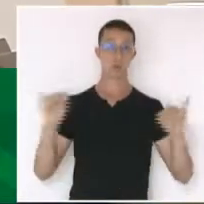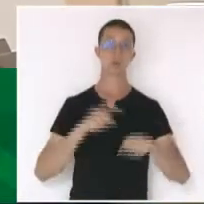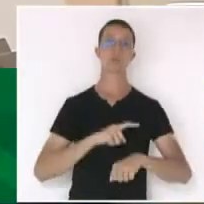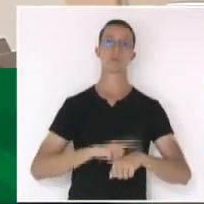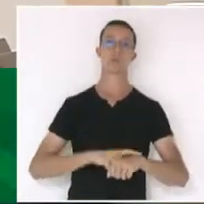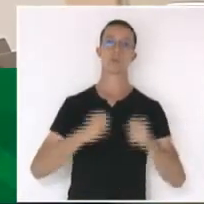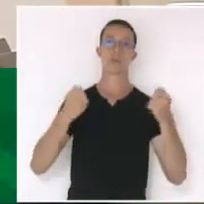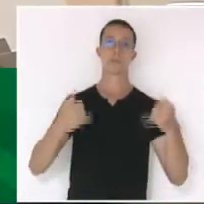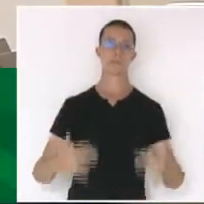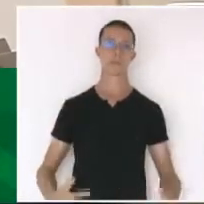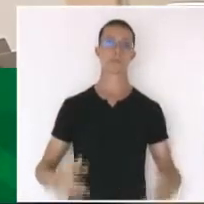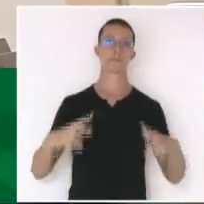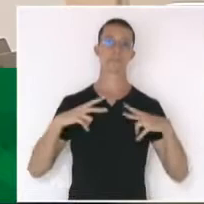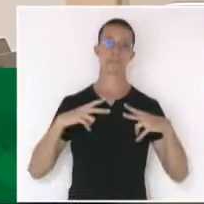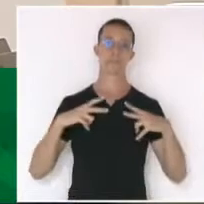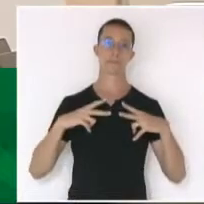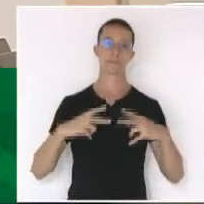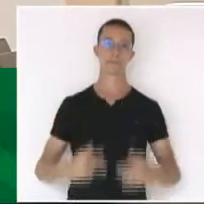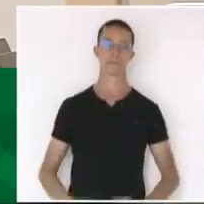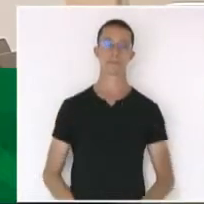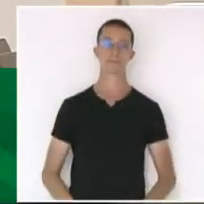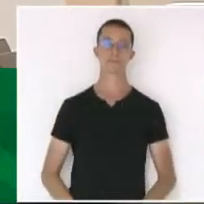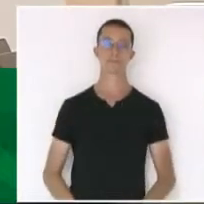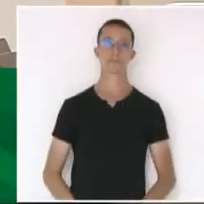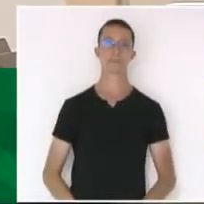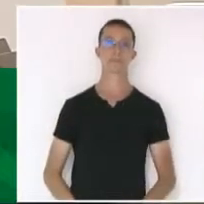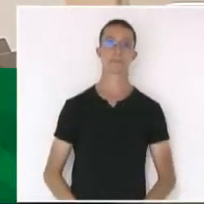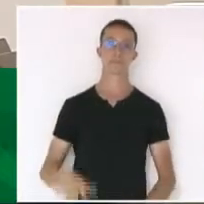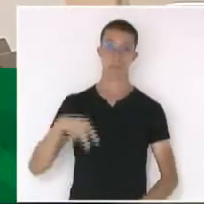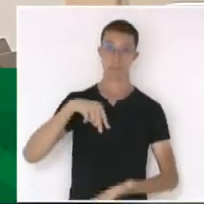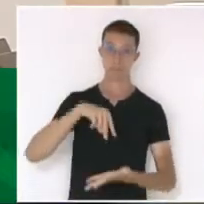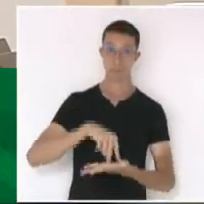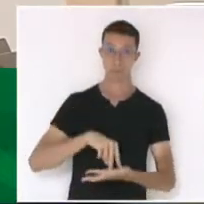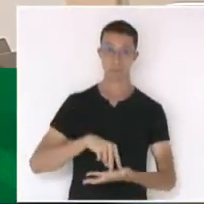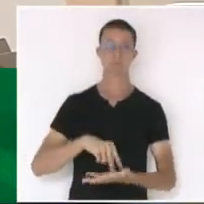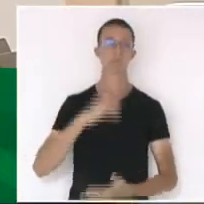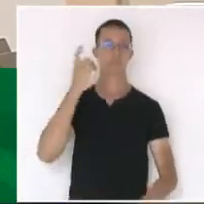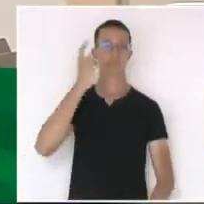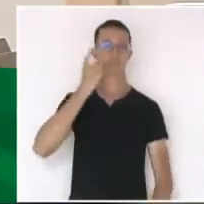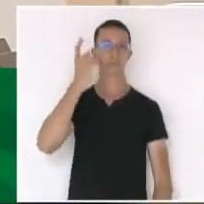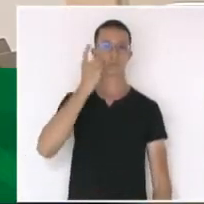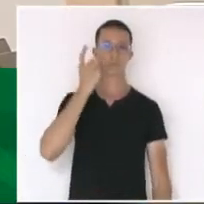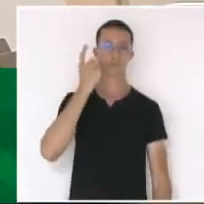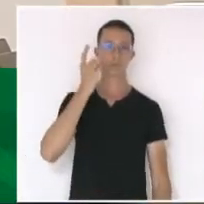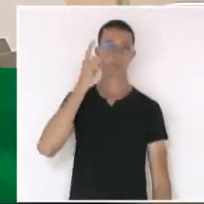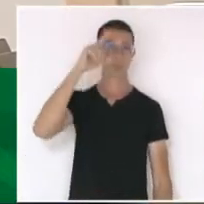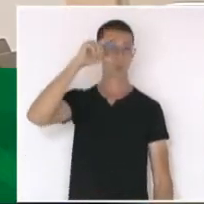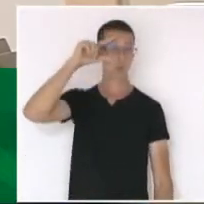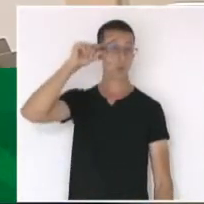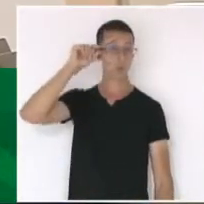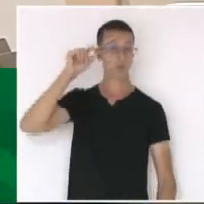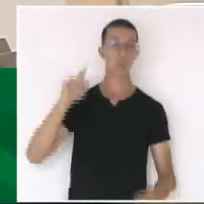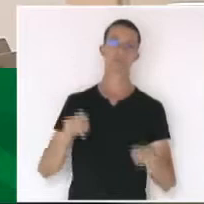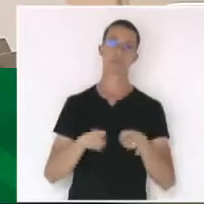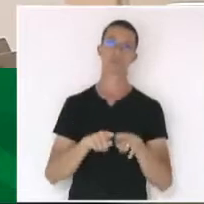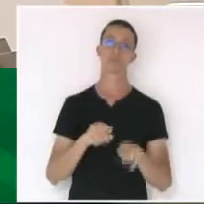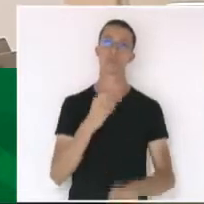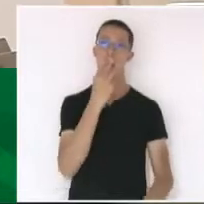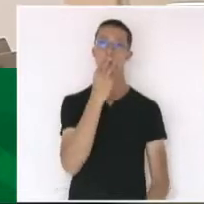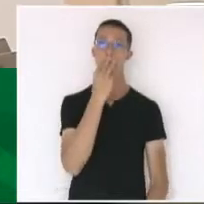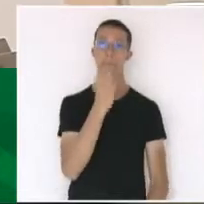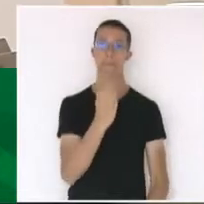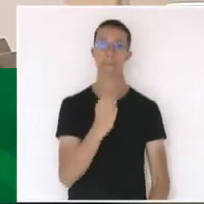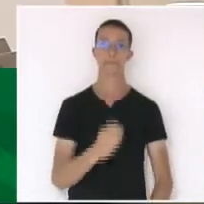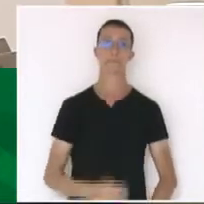explicações pessoais fizeram uso da Tribuna o senhores deputados Serafim venzon e Manuel Mota